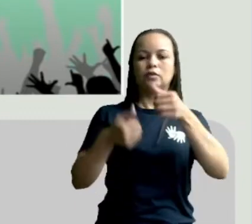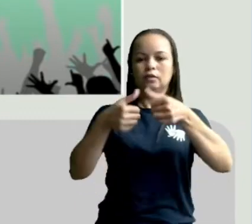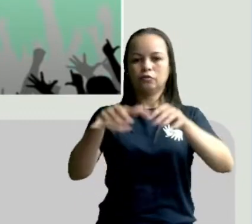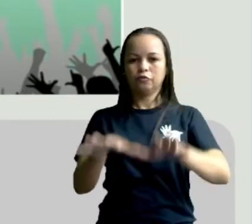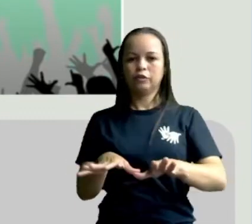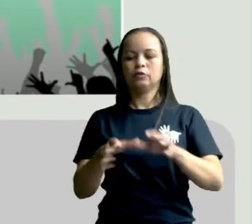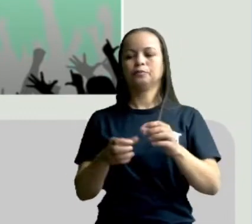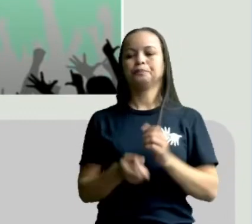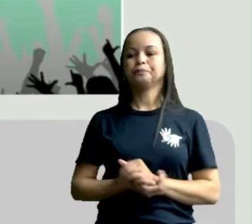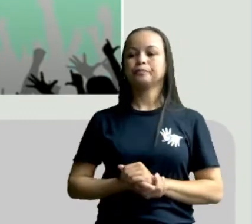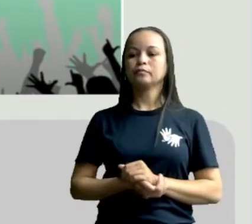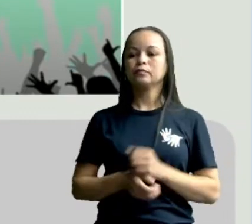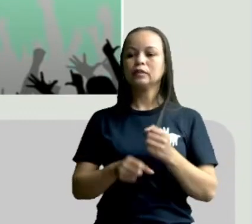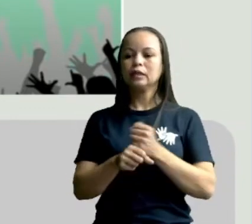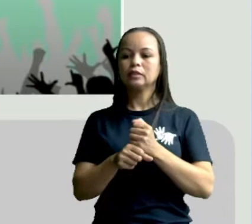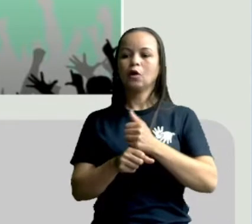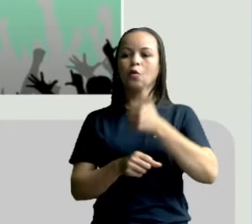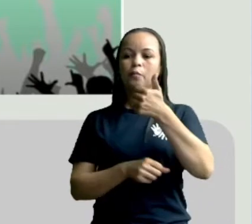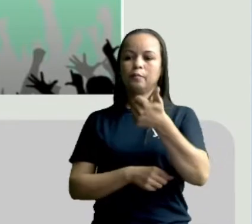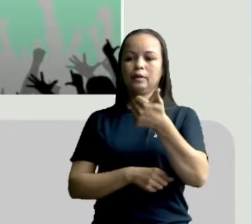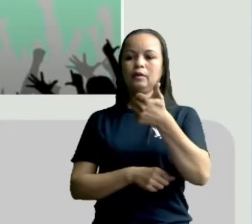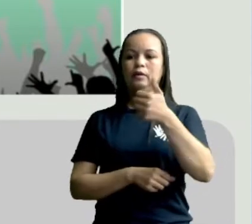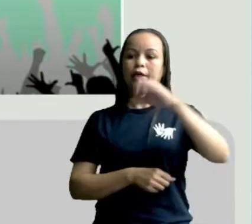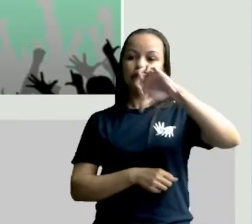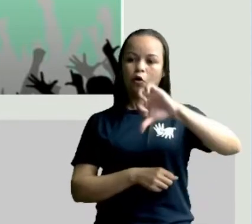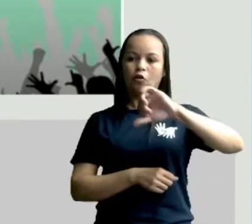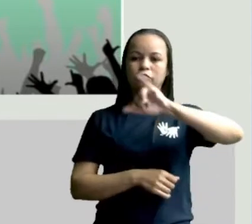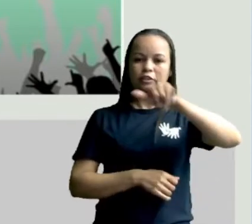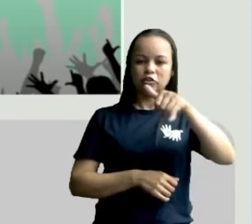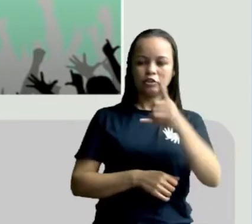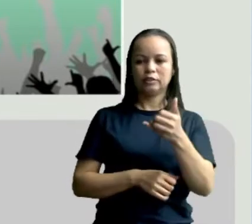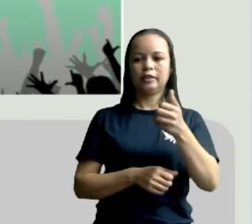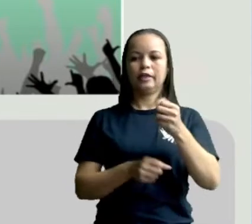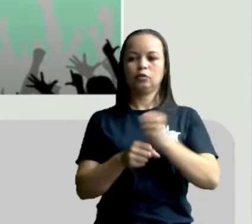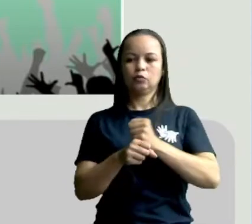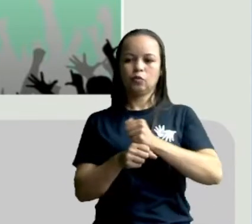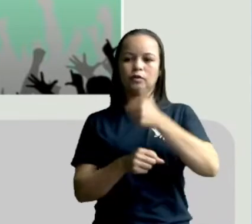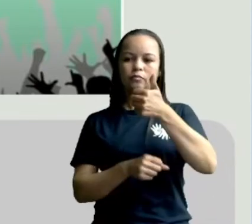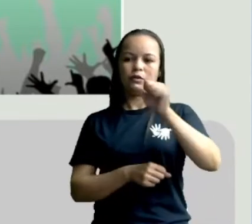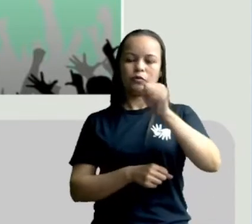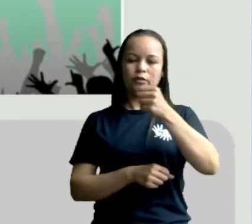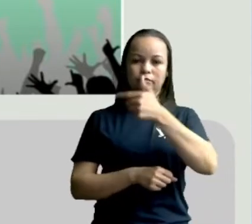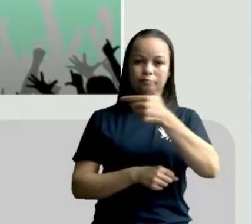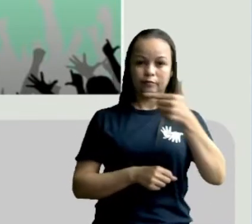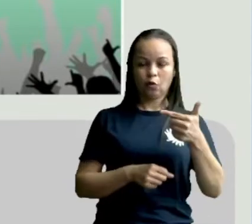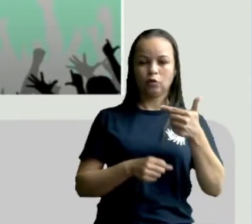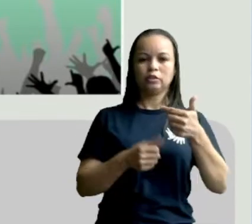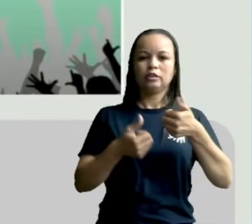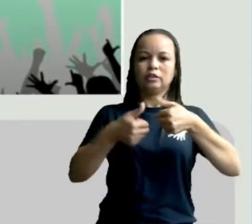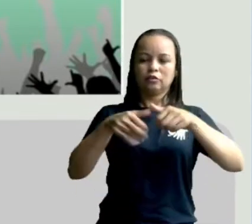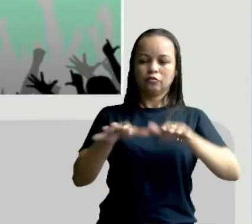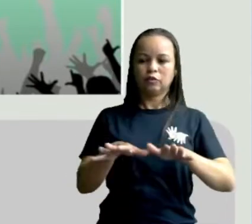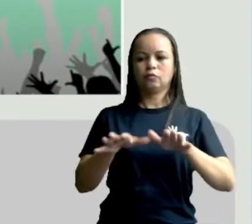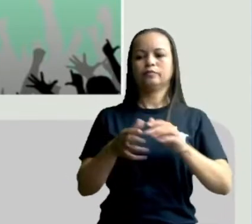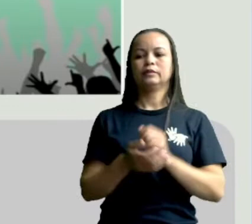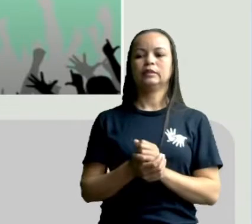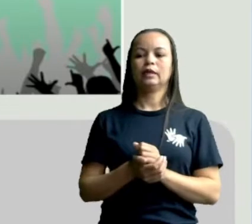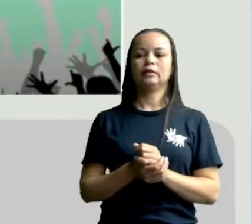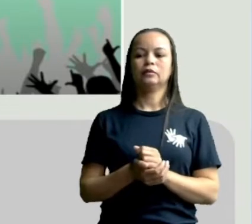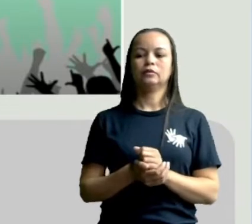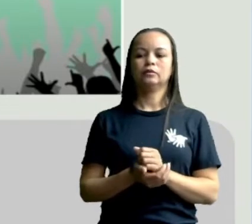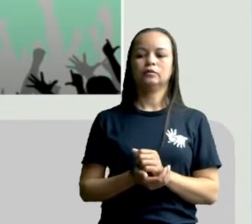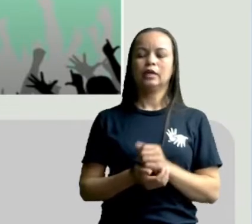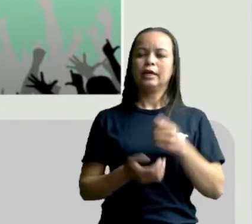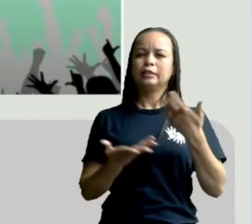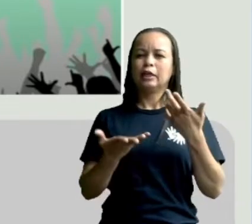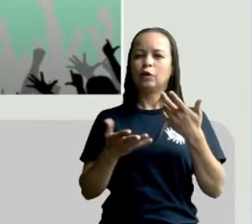1822 foi o ano que Dom Pedro declarou a independência. Só que foi em setembro. Então, no começo do ano, em janeiro, o